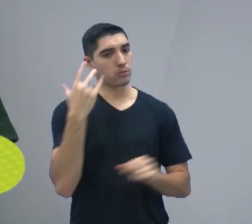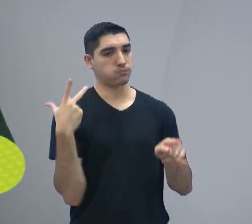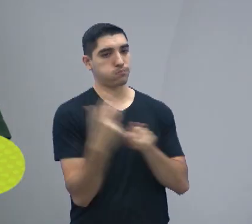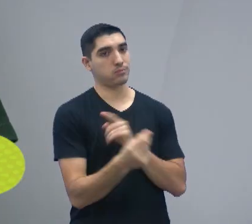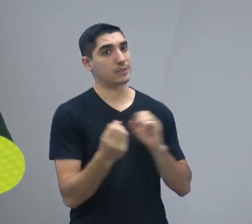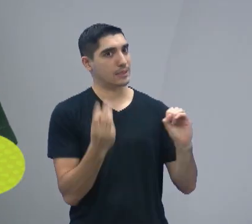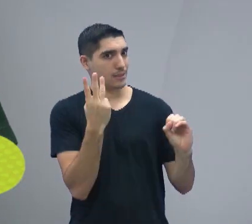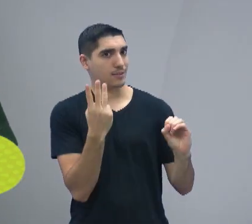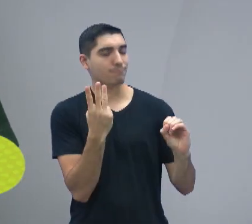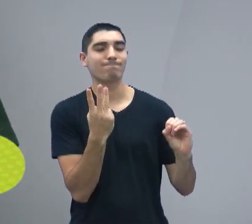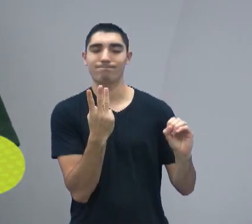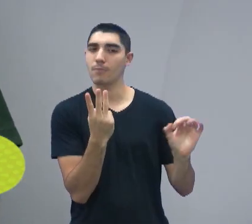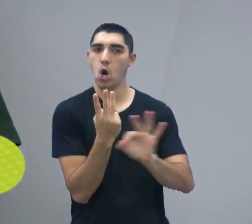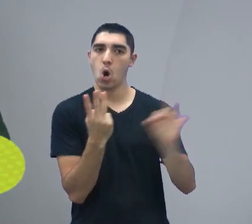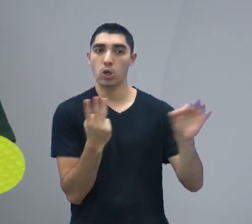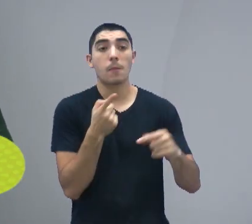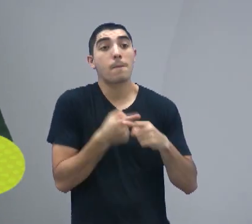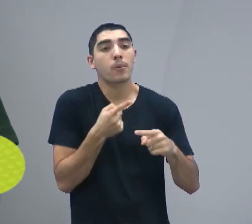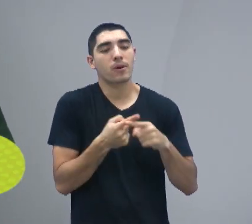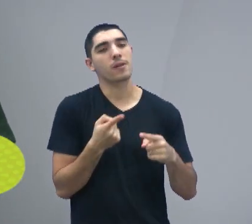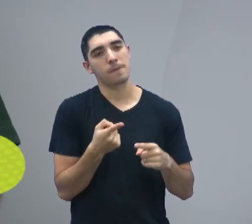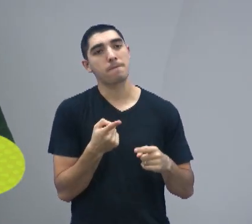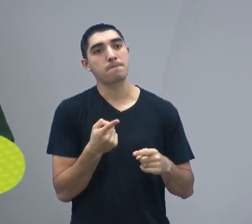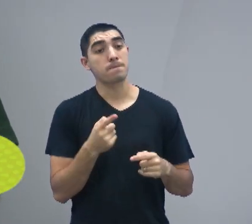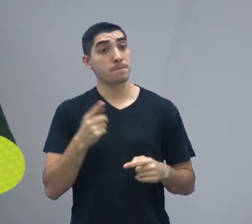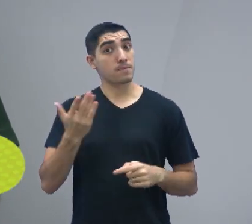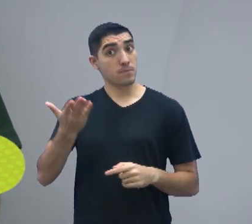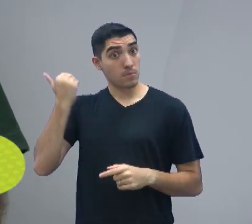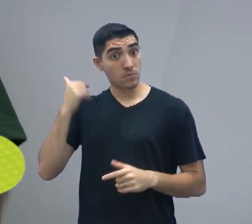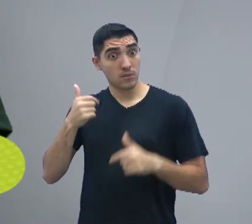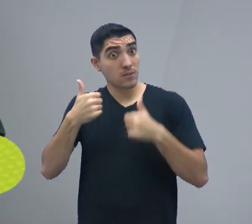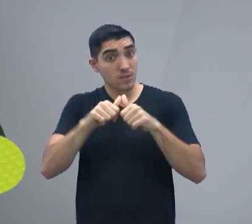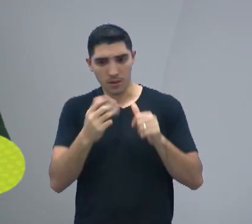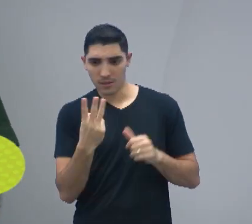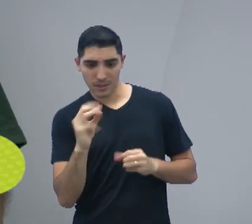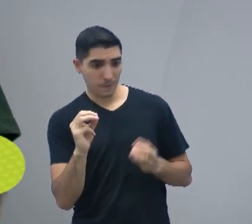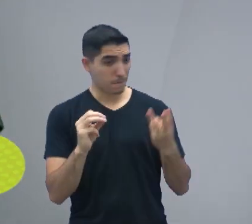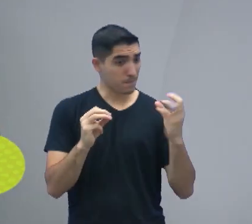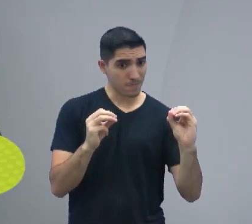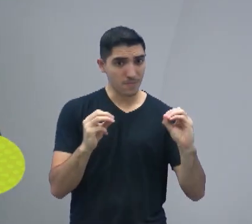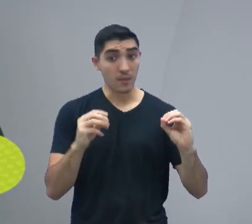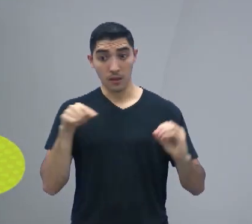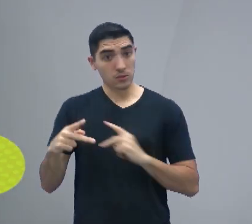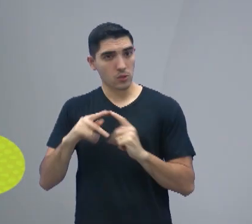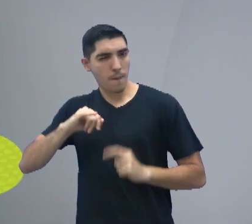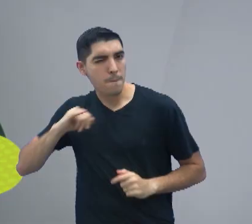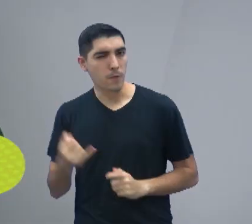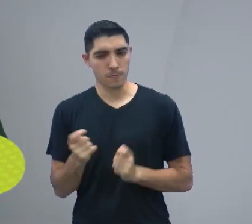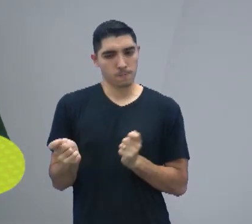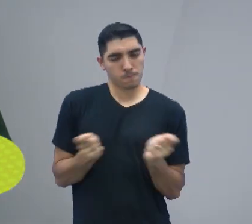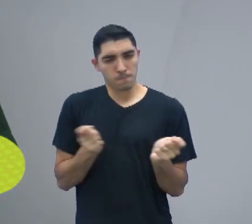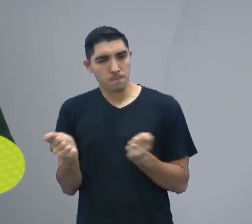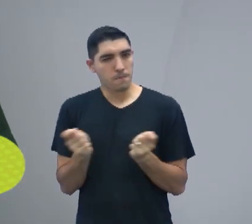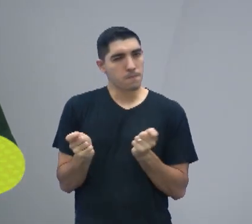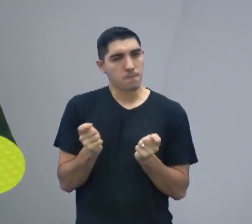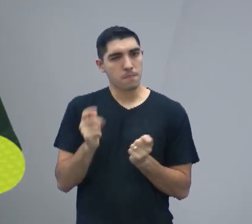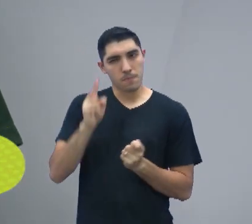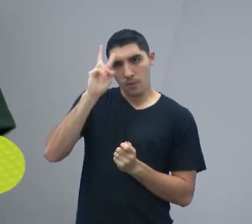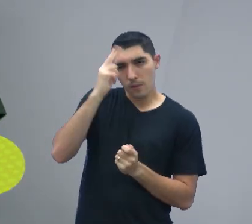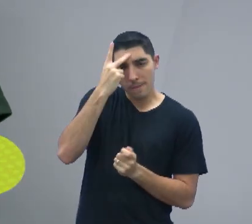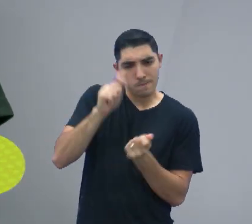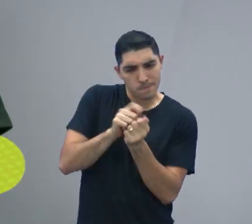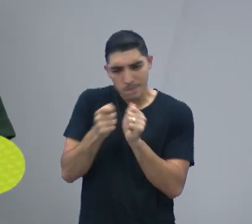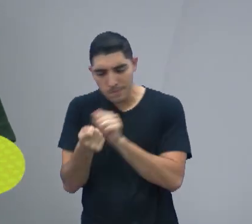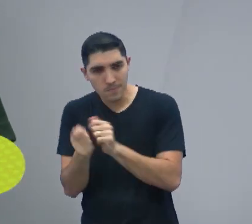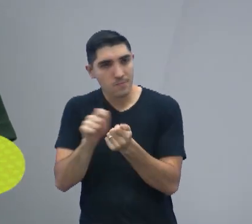né? Naquele segundo set, quando chegou a ficar 30-30 ali, o São José soube administrar, soube ter resiliência para poder vencer aquele set,